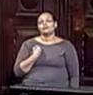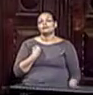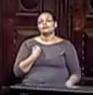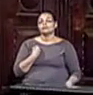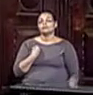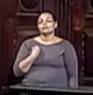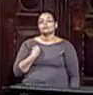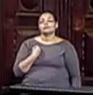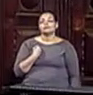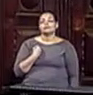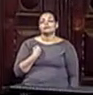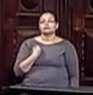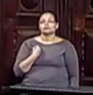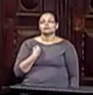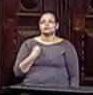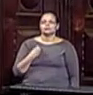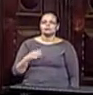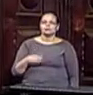Ainda há pouco,